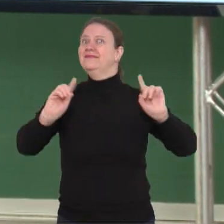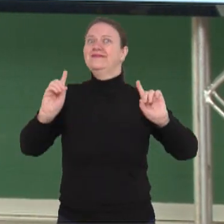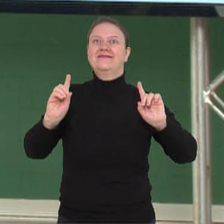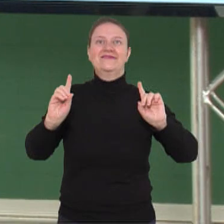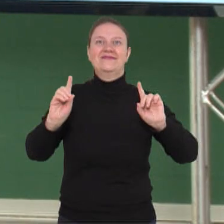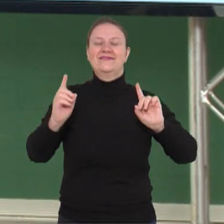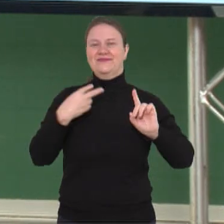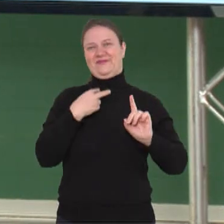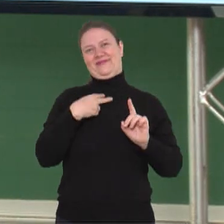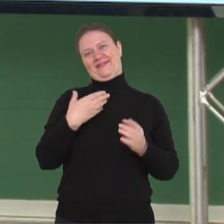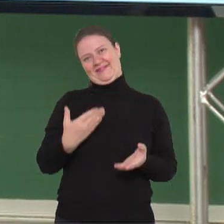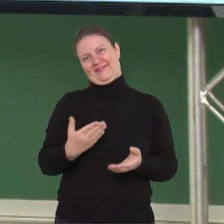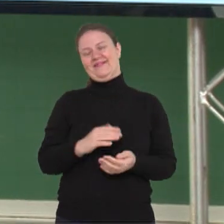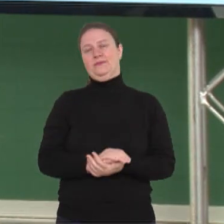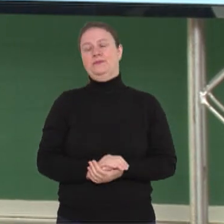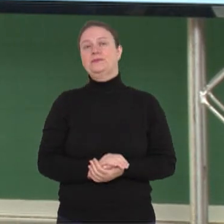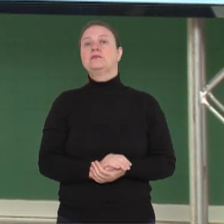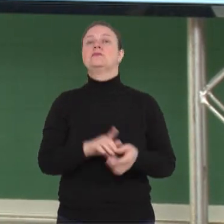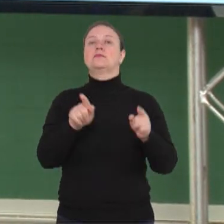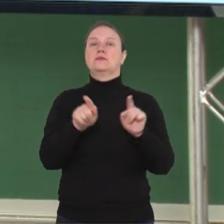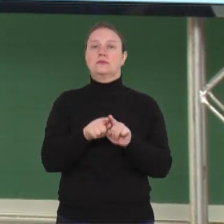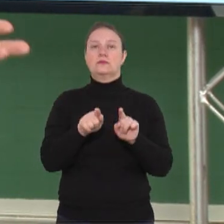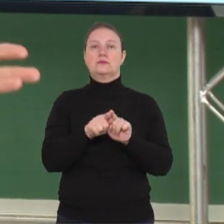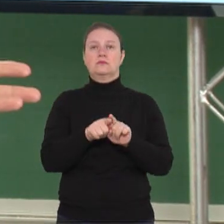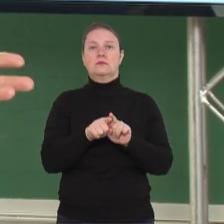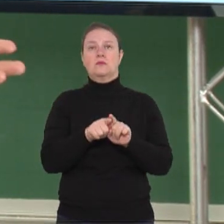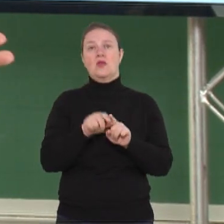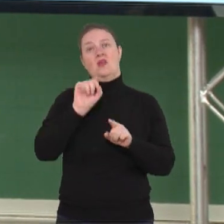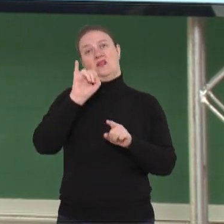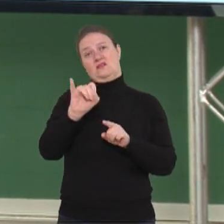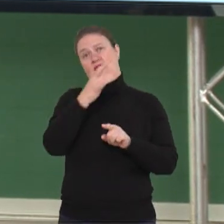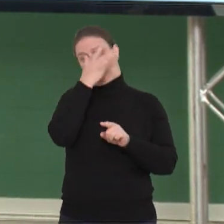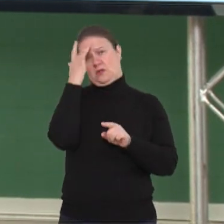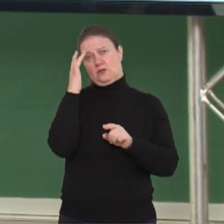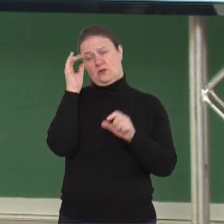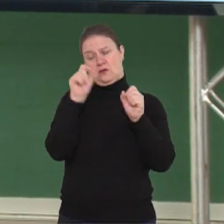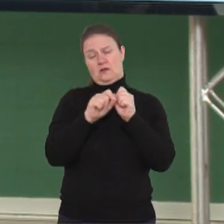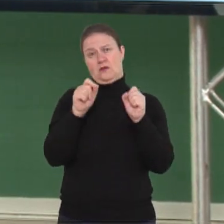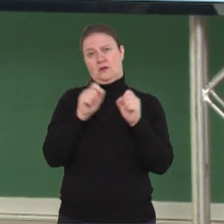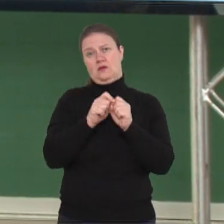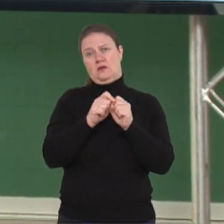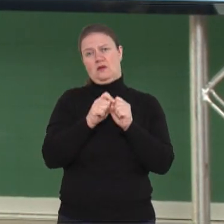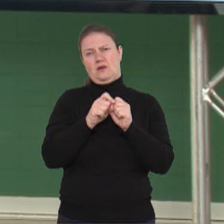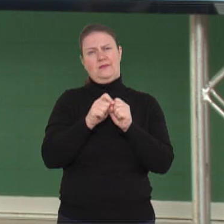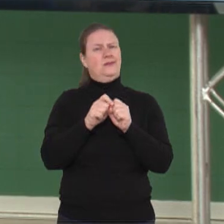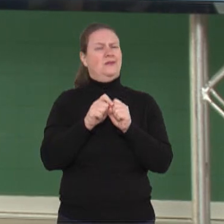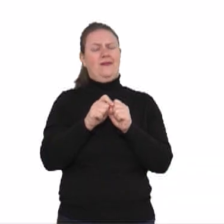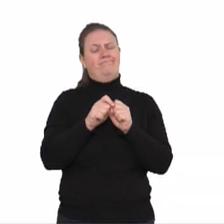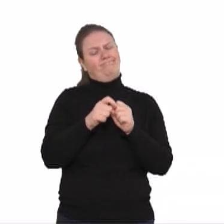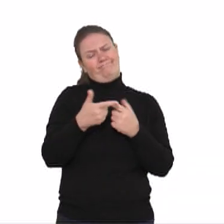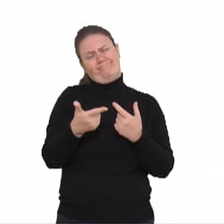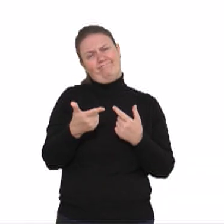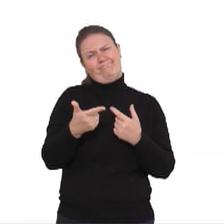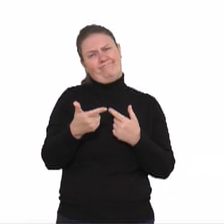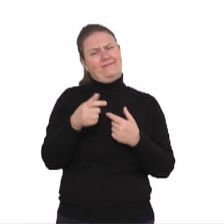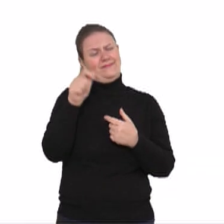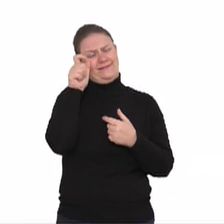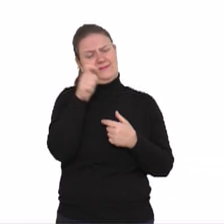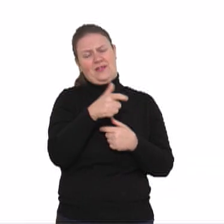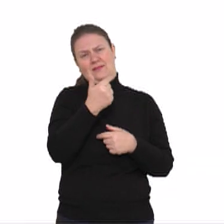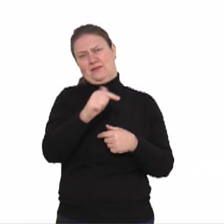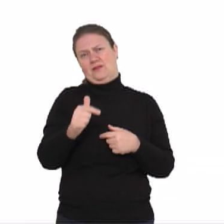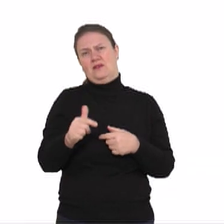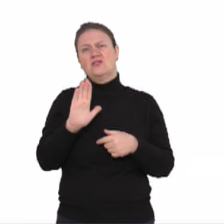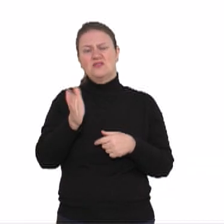tá? É claro que o resenhista tem permissão para fazer isso, ele pode, mas não parece tão interessante a resenha assim, porque acabo daí